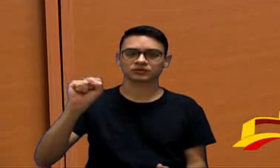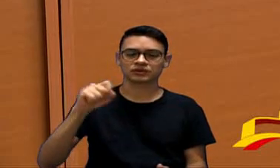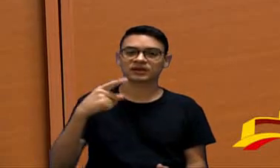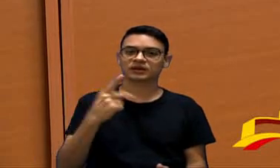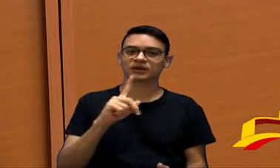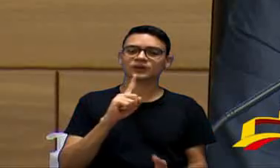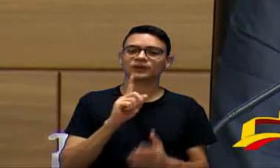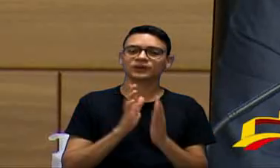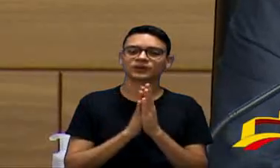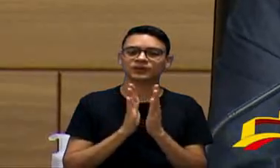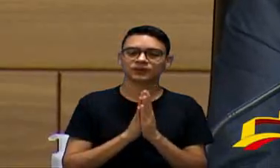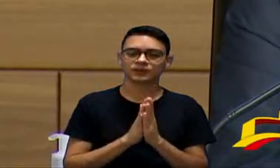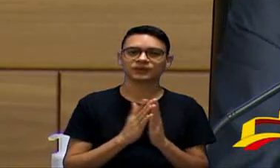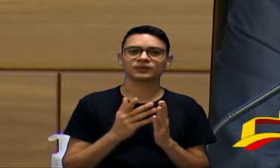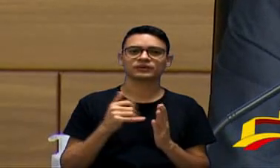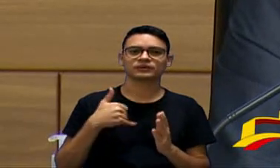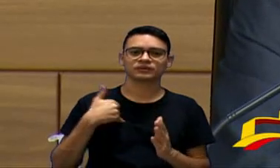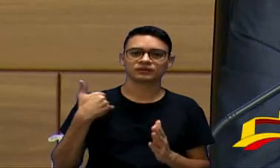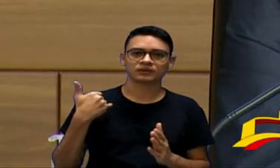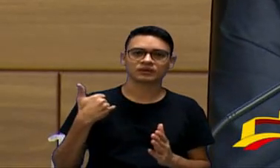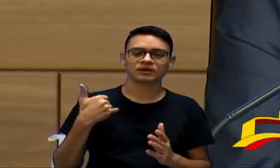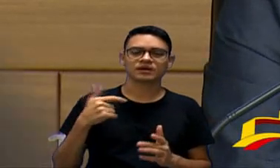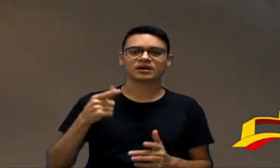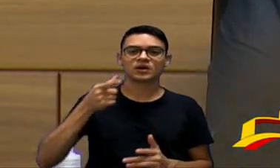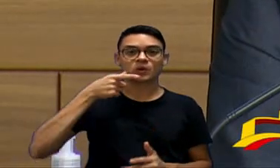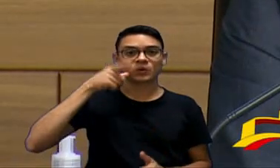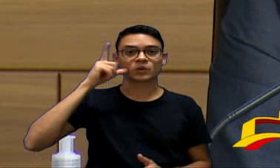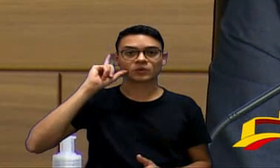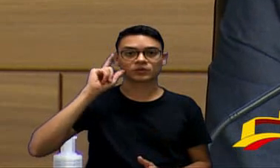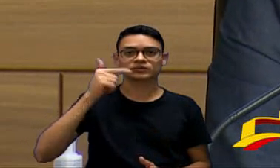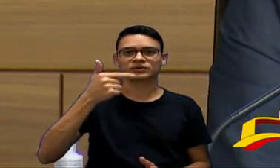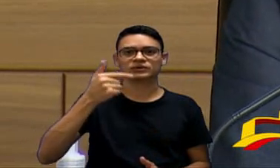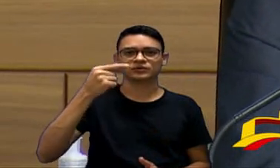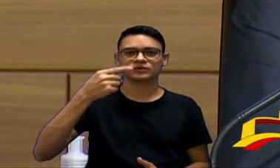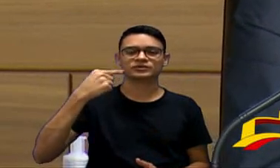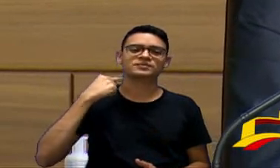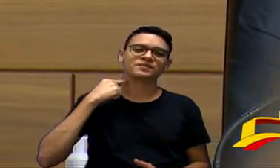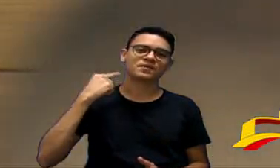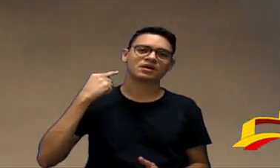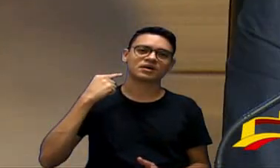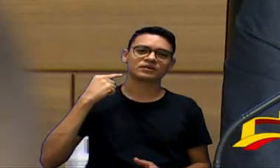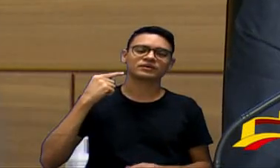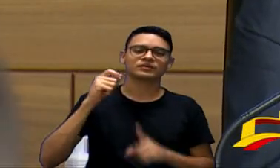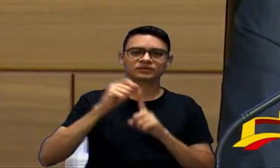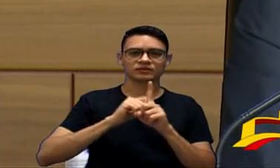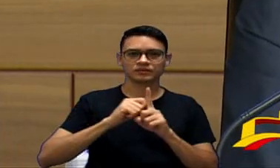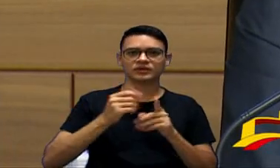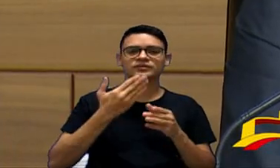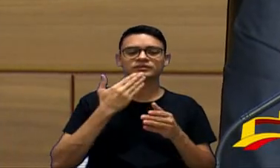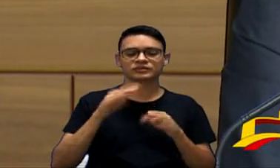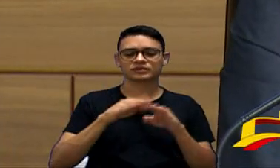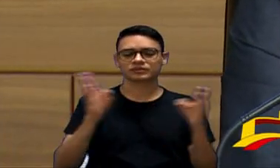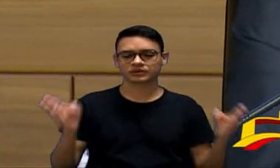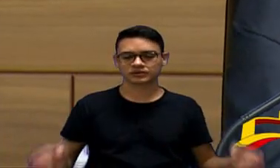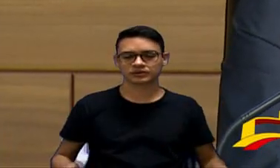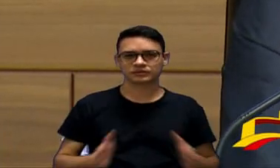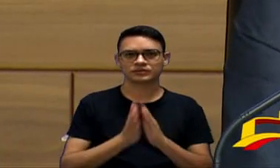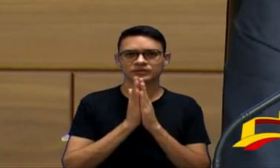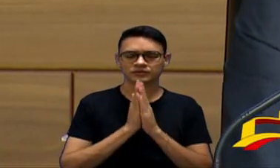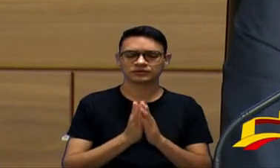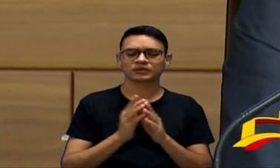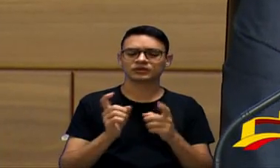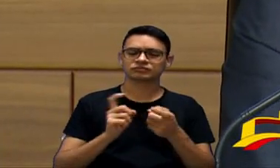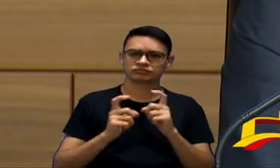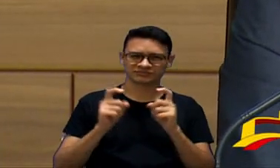passagem da sua data natalícia ocorrido no dia de ontem, no dia 2 de maio. Requeira mesmo ouvido egrégio plenário, ser consignada a